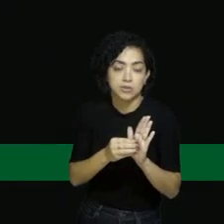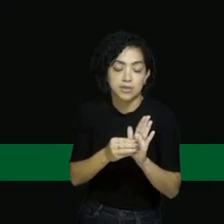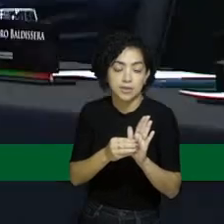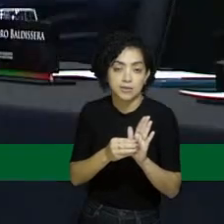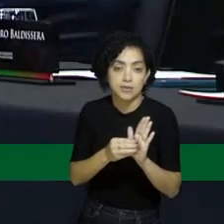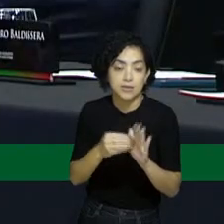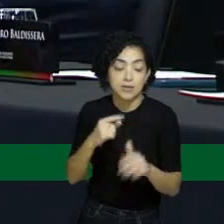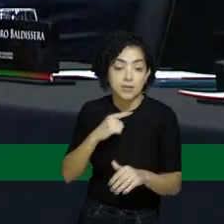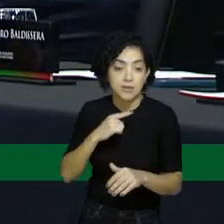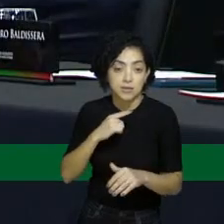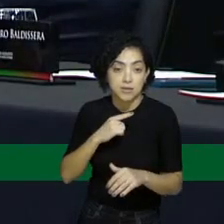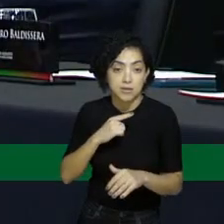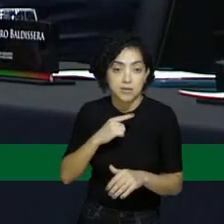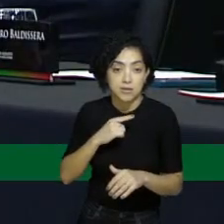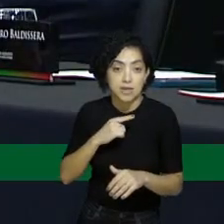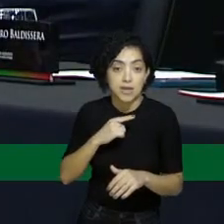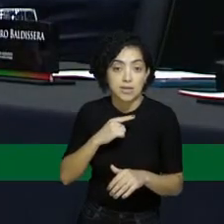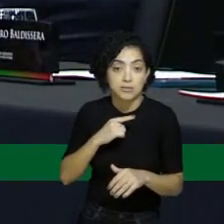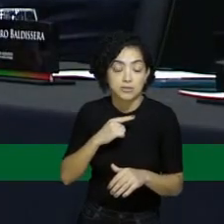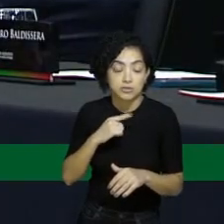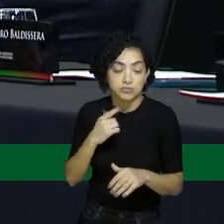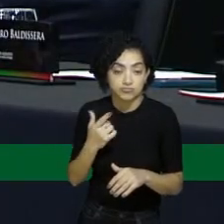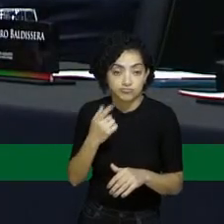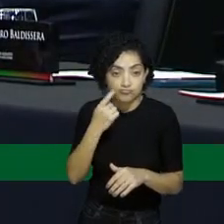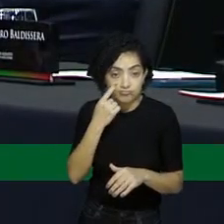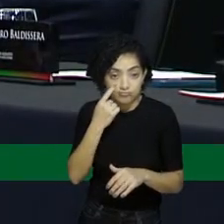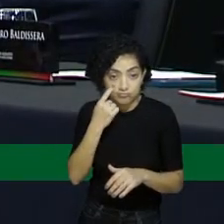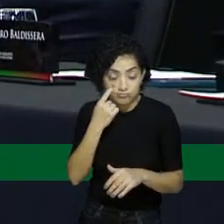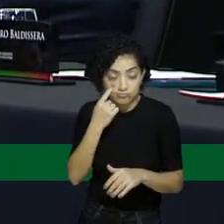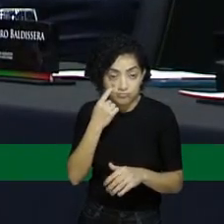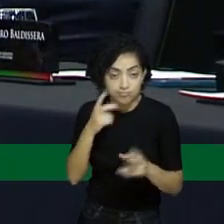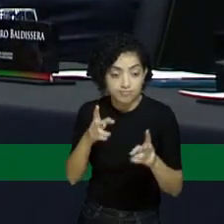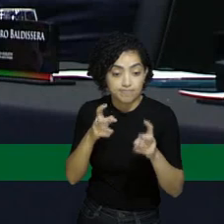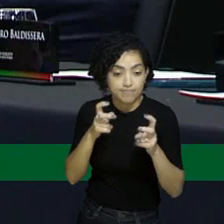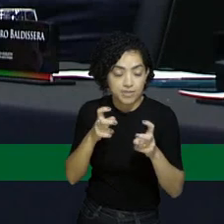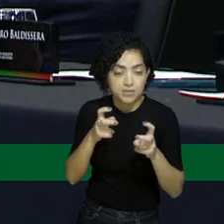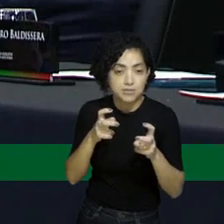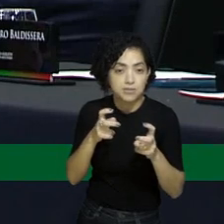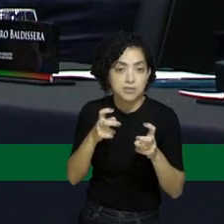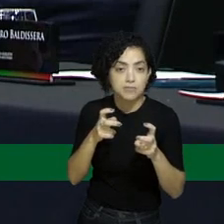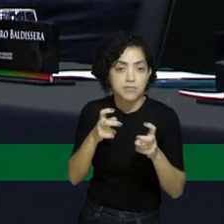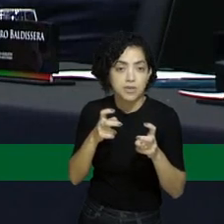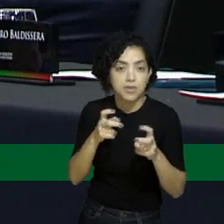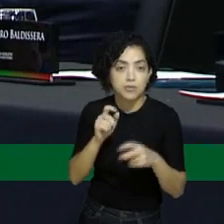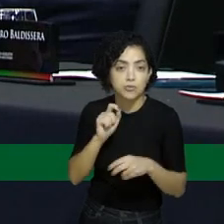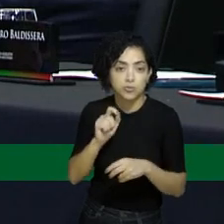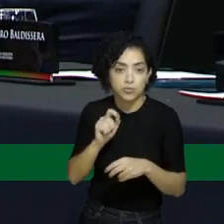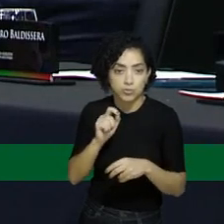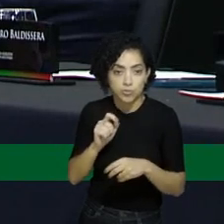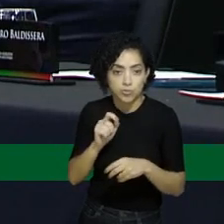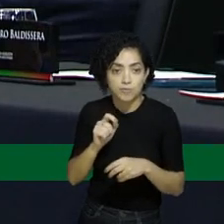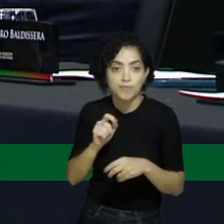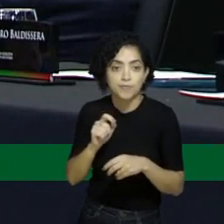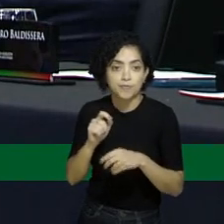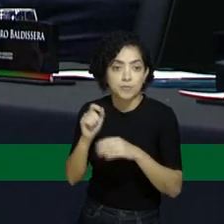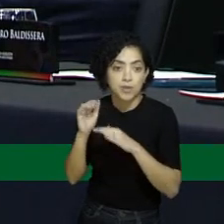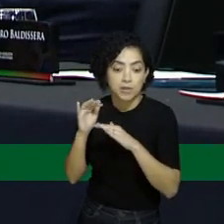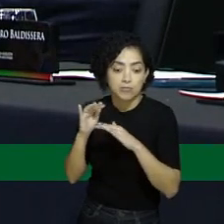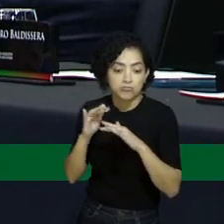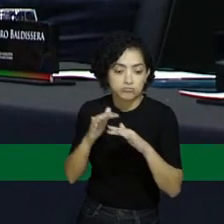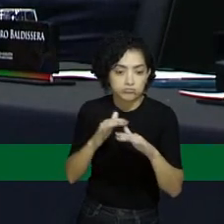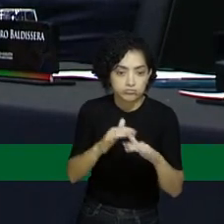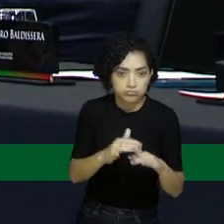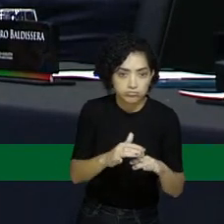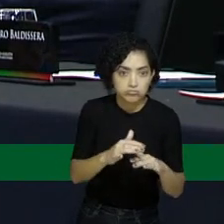tem. Nós estamos assistindo lentamente uma migração da agroindústria catarinense